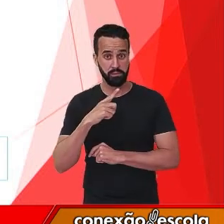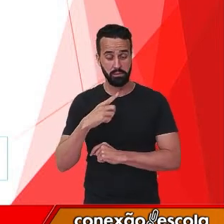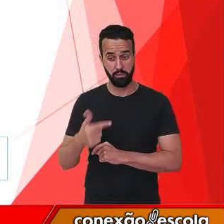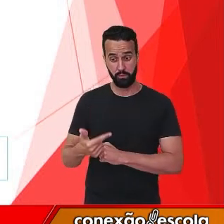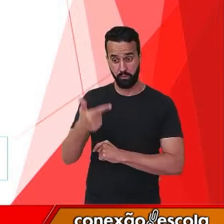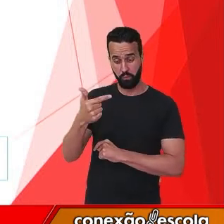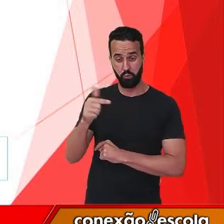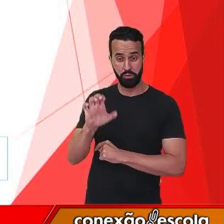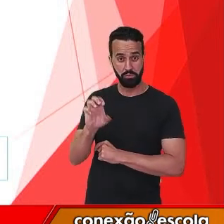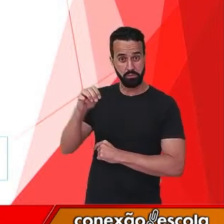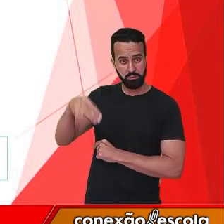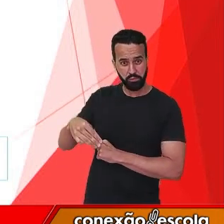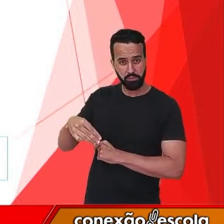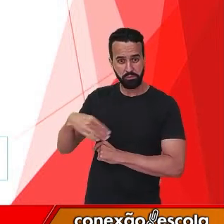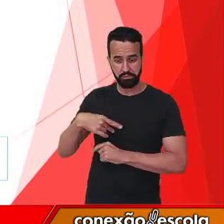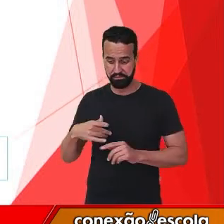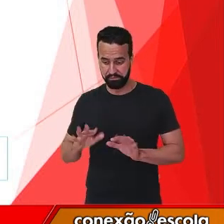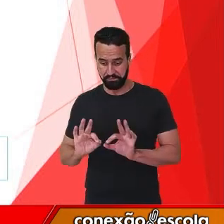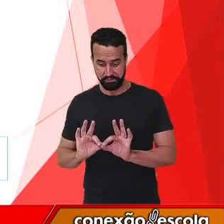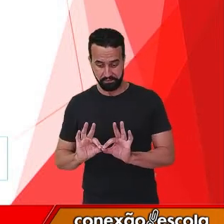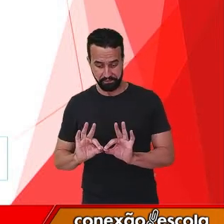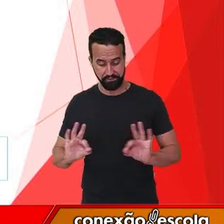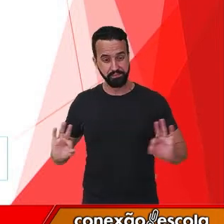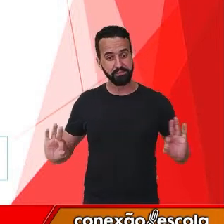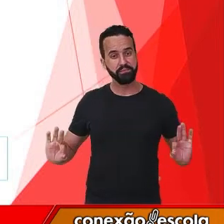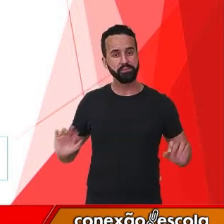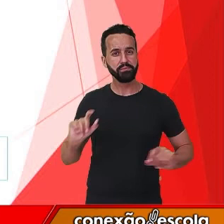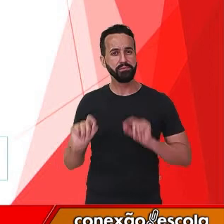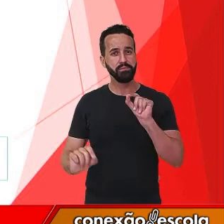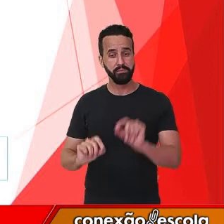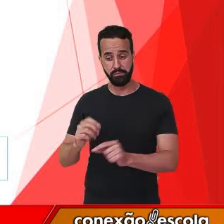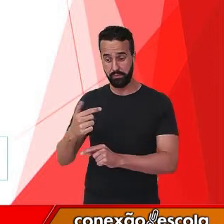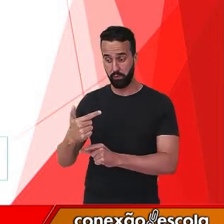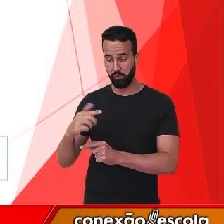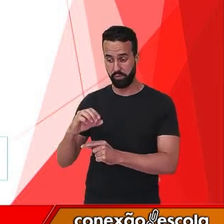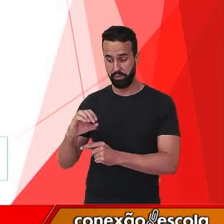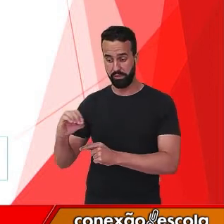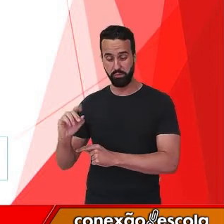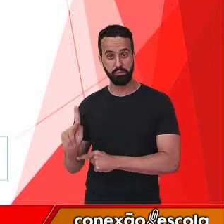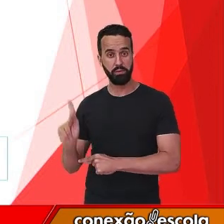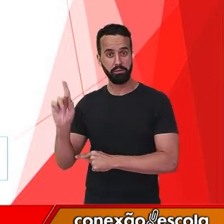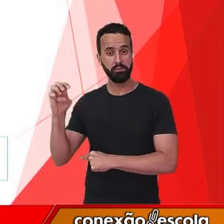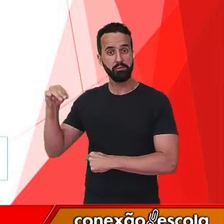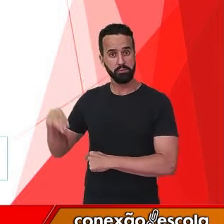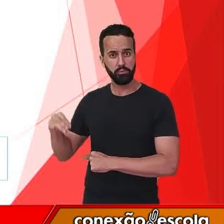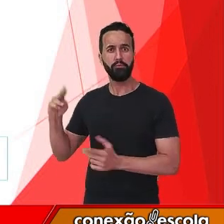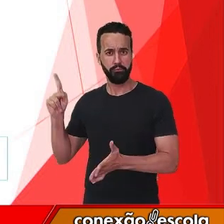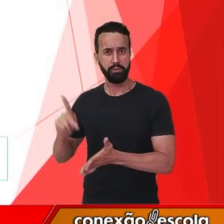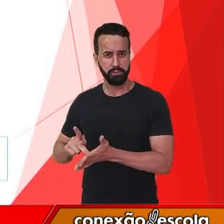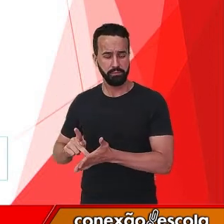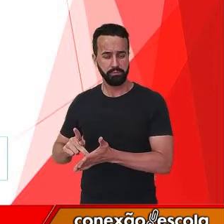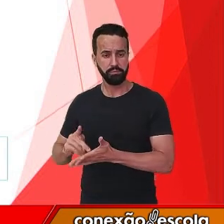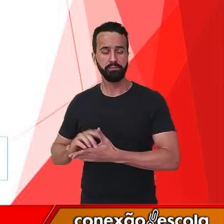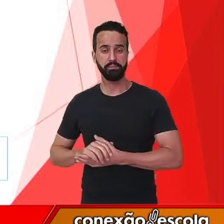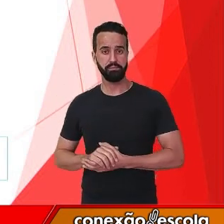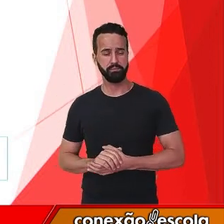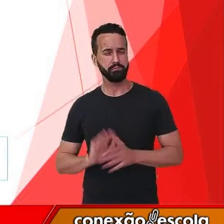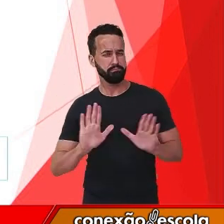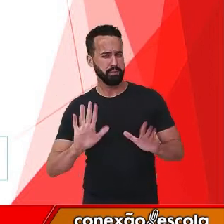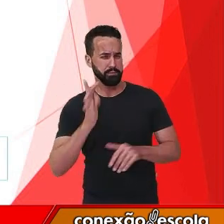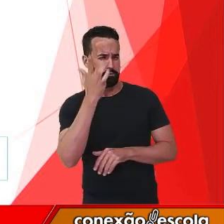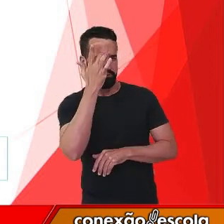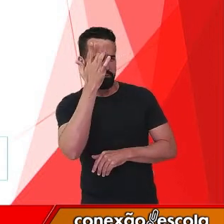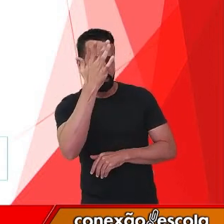cm percorridos no mapa correspondem a 200 km na realidade para